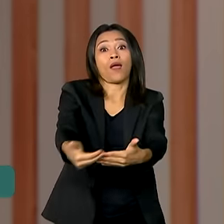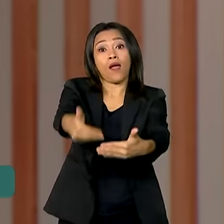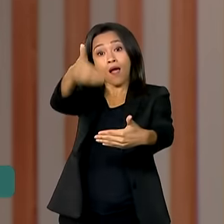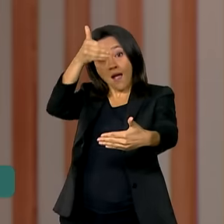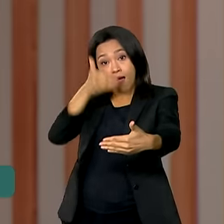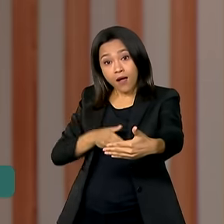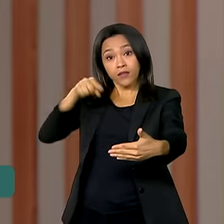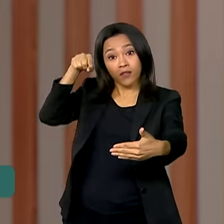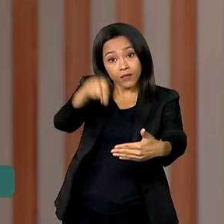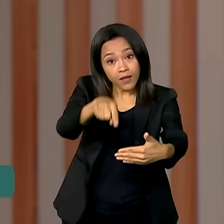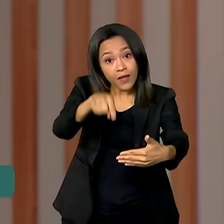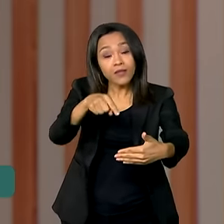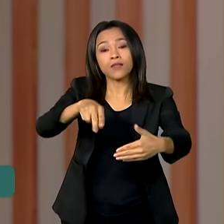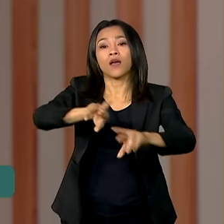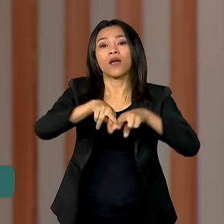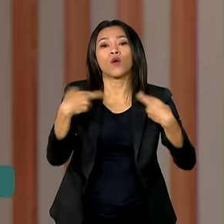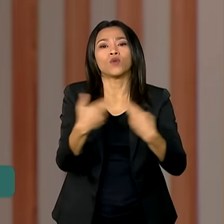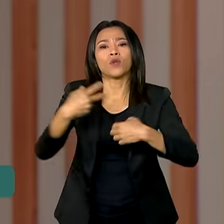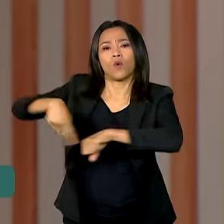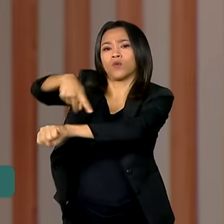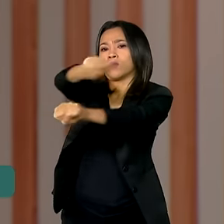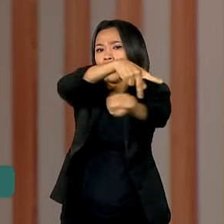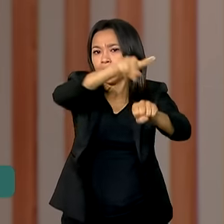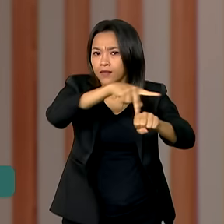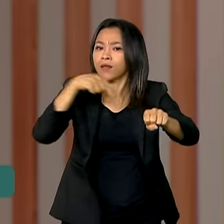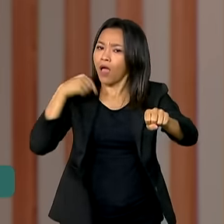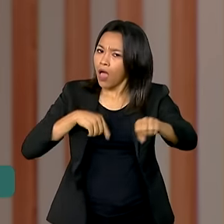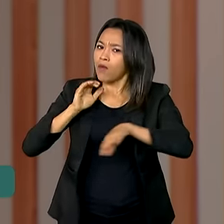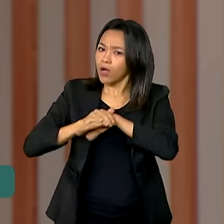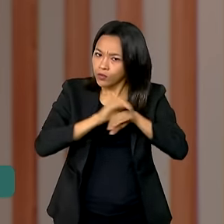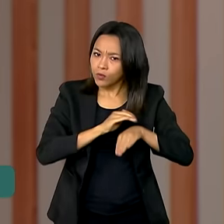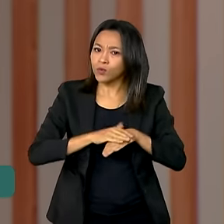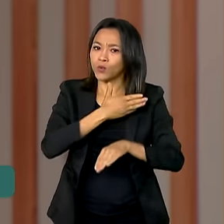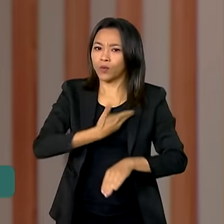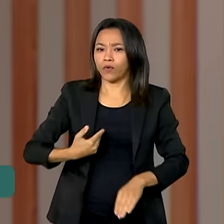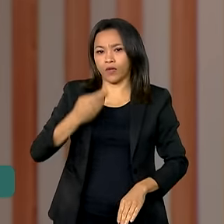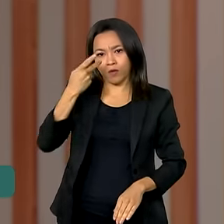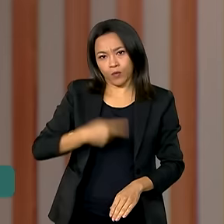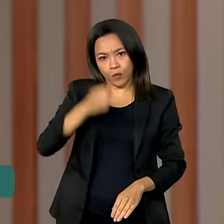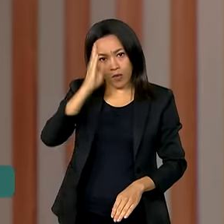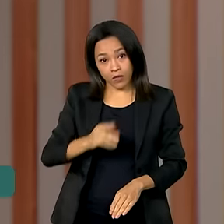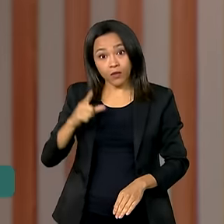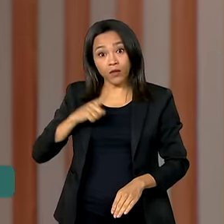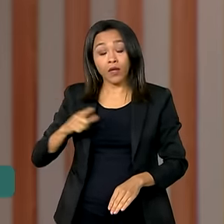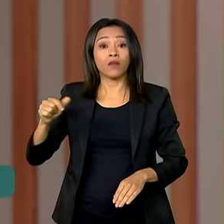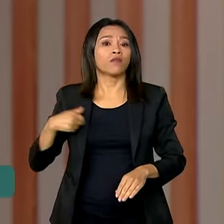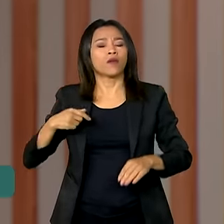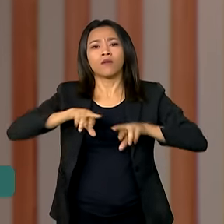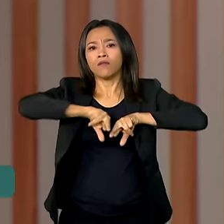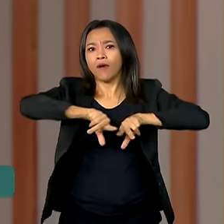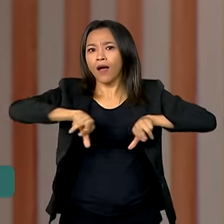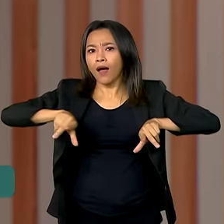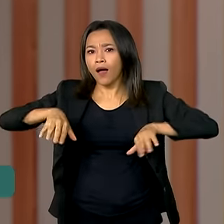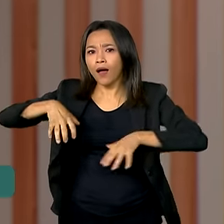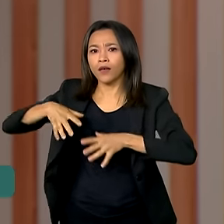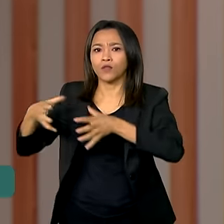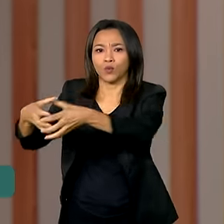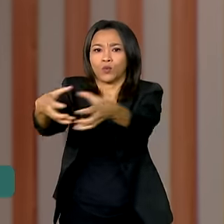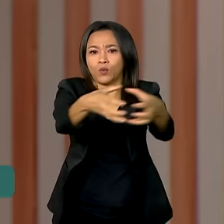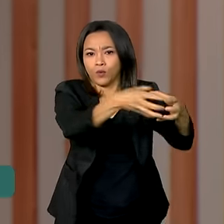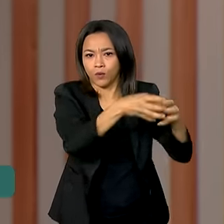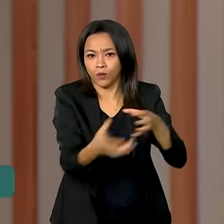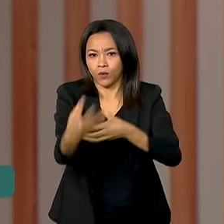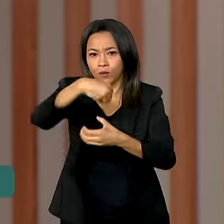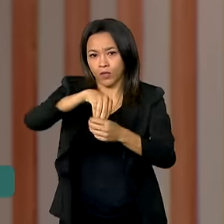chefes de Estado. Iniciativa do governo brasileiro, o G20 Social conta com a participação de várias organizações da sociedade